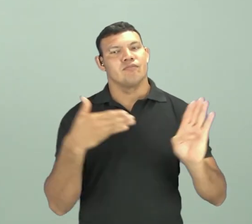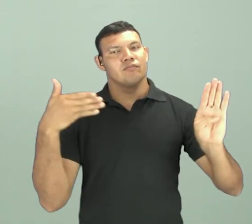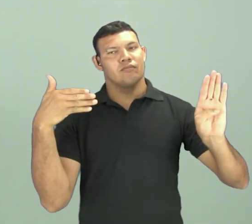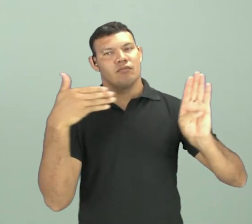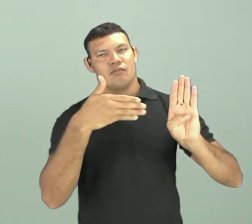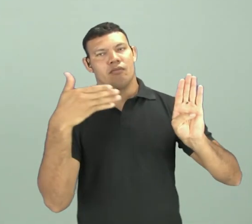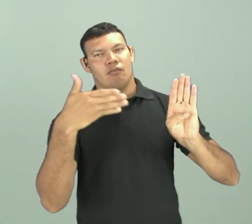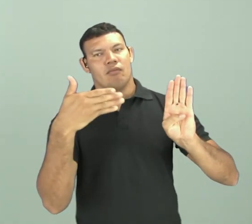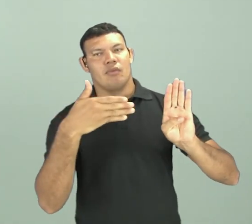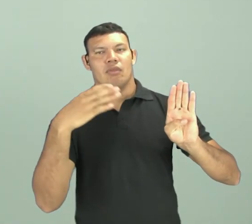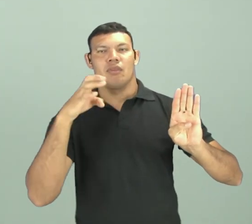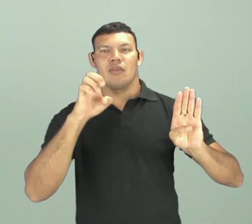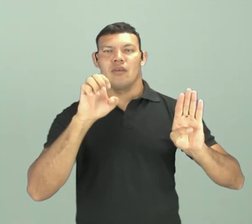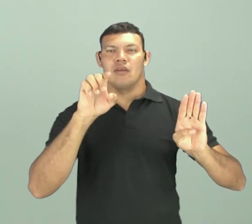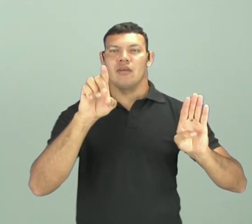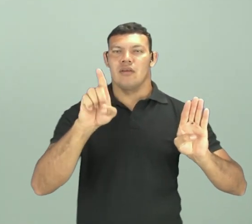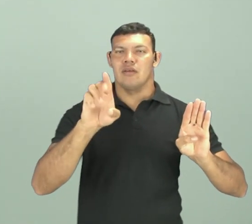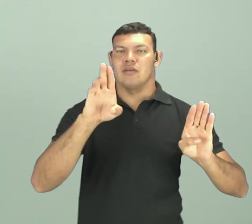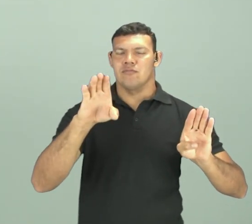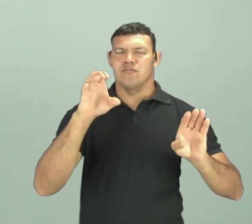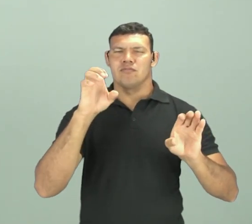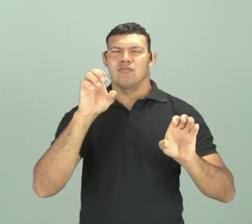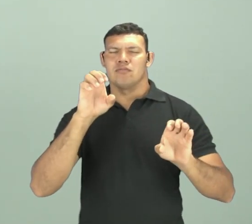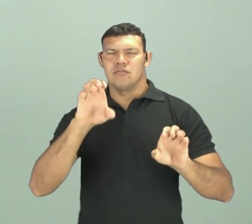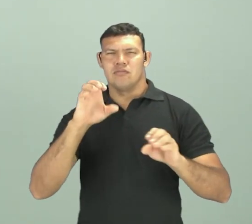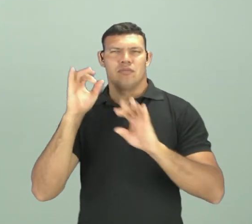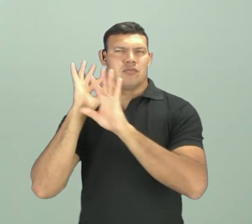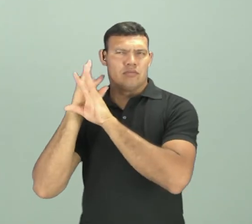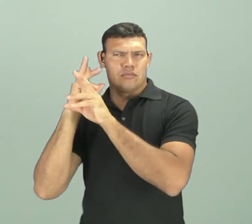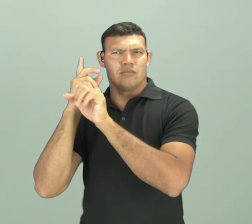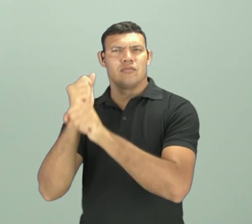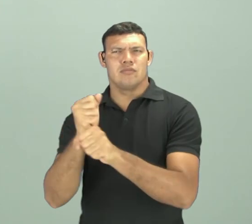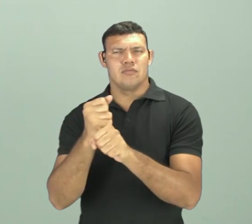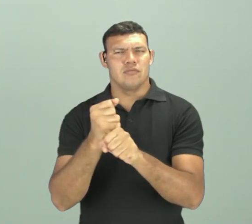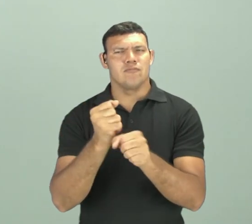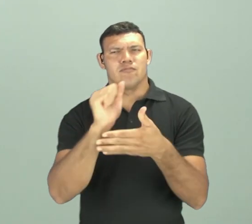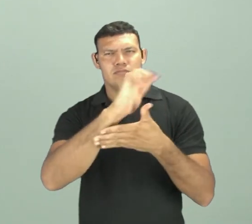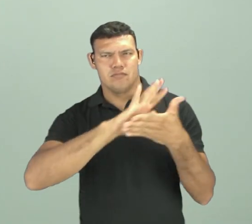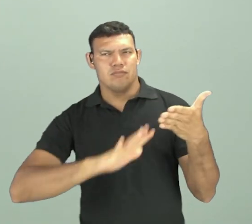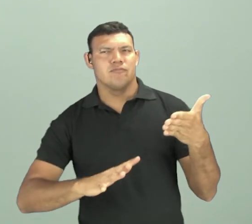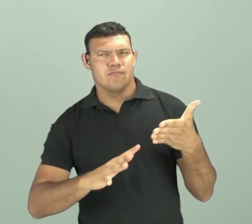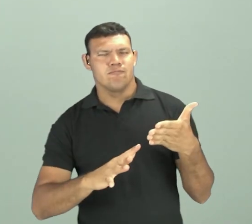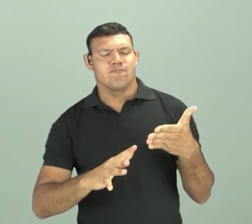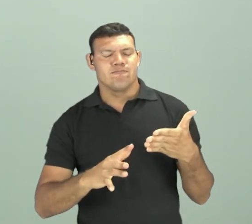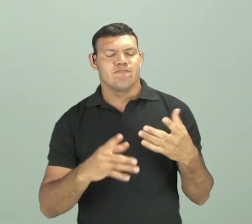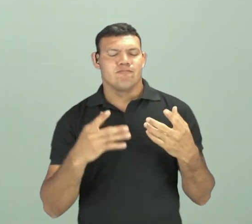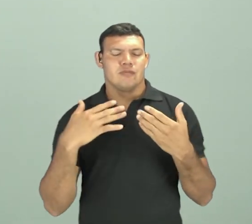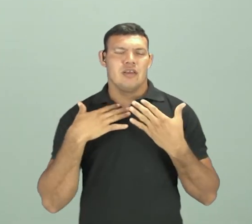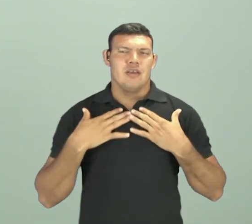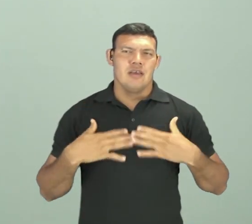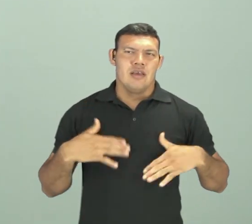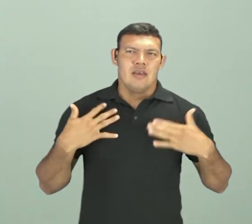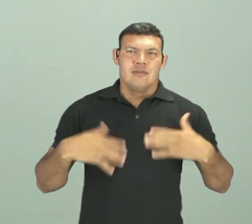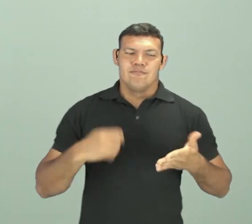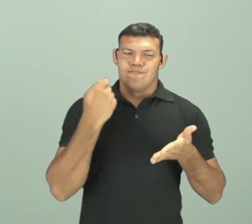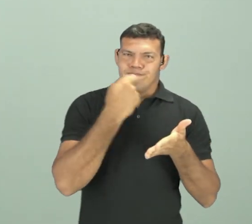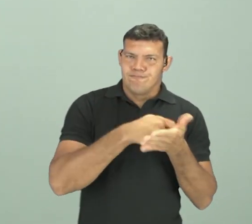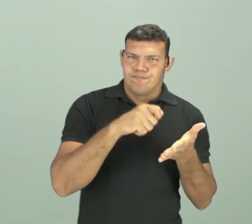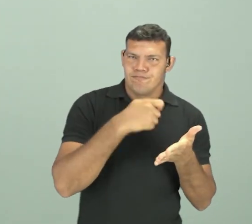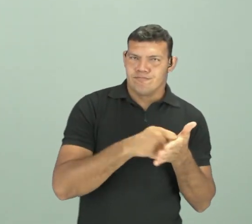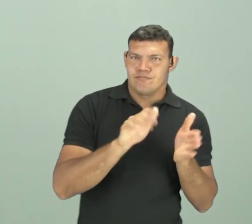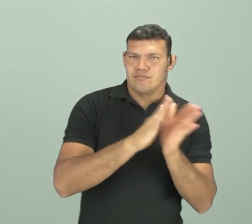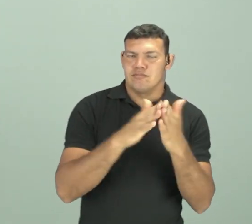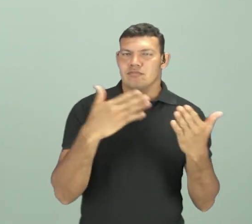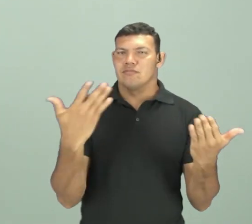a plataforma e revisando essa atividade, né, com mais calma, anotando em seu caderno.